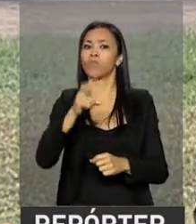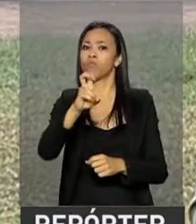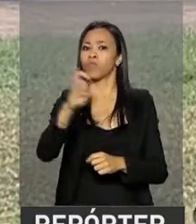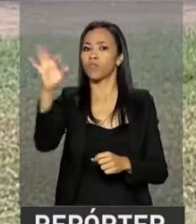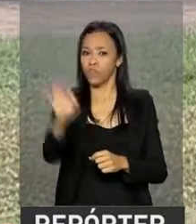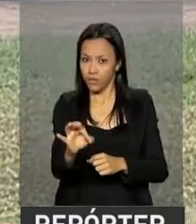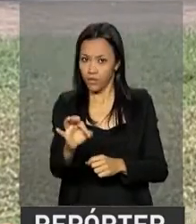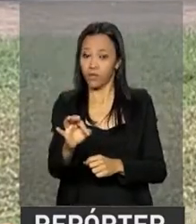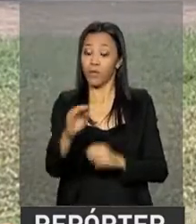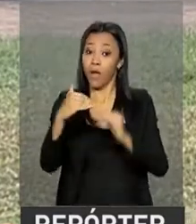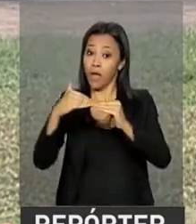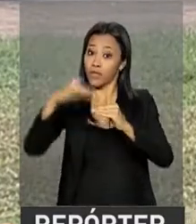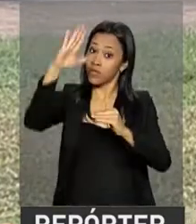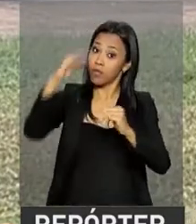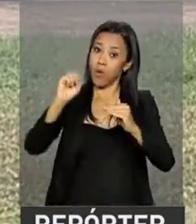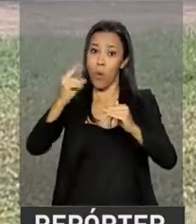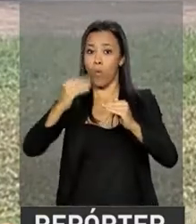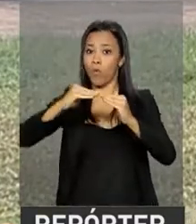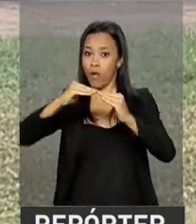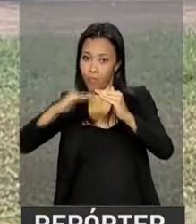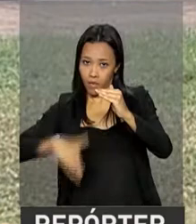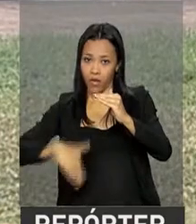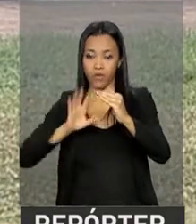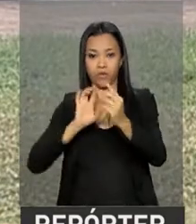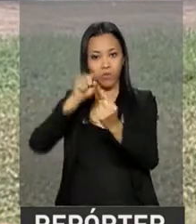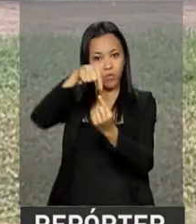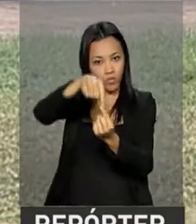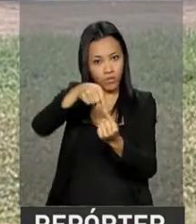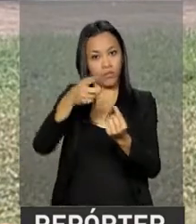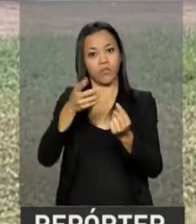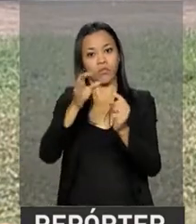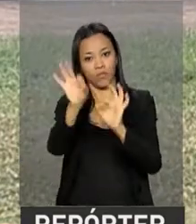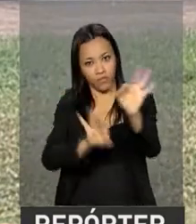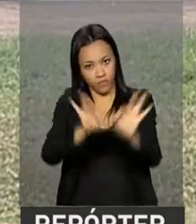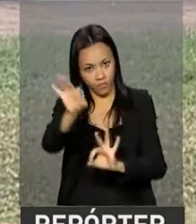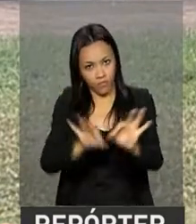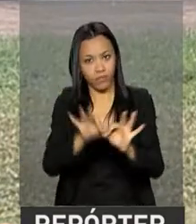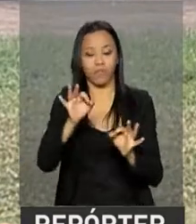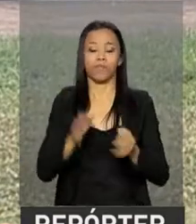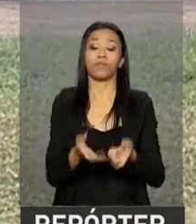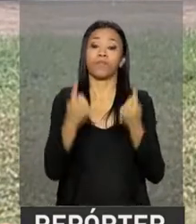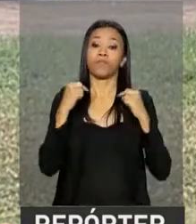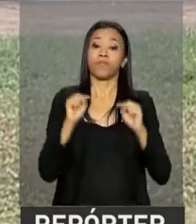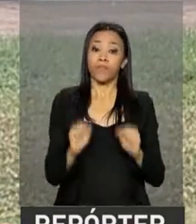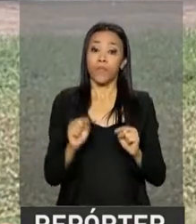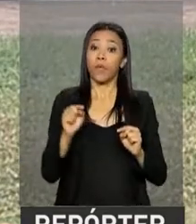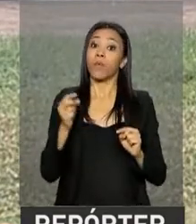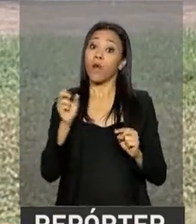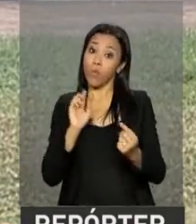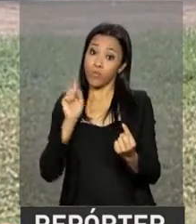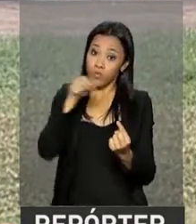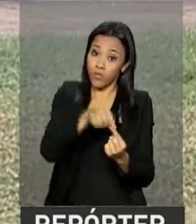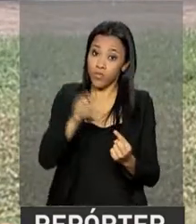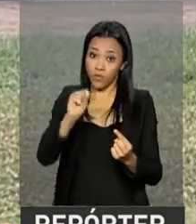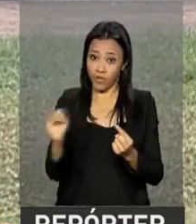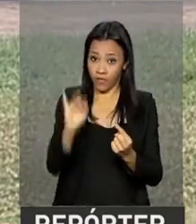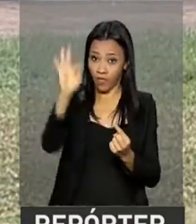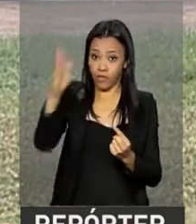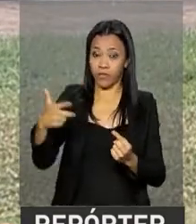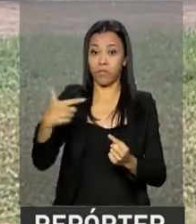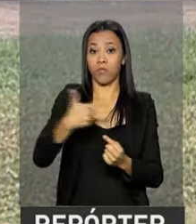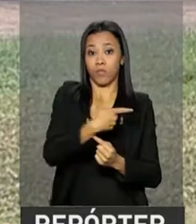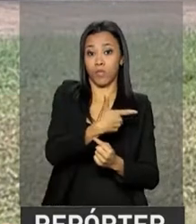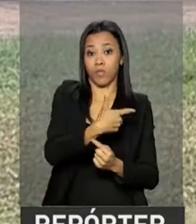1,5 percentual acima ou abaixo do centro determinado. A inflação, a meta de inflação para